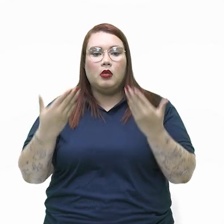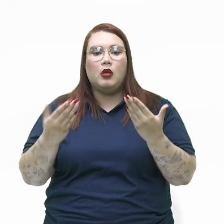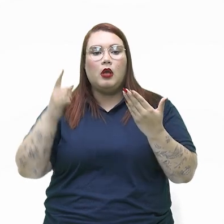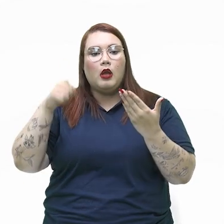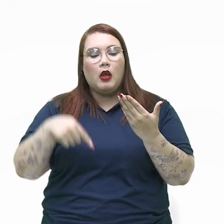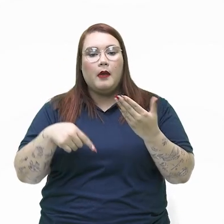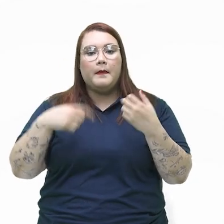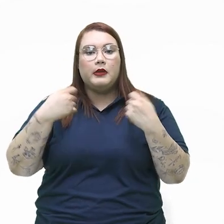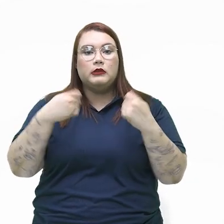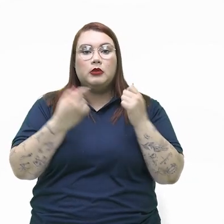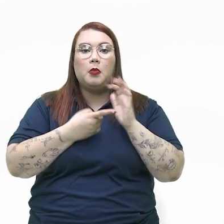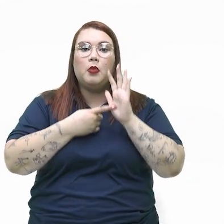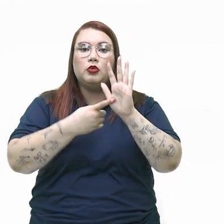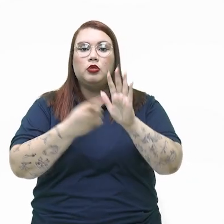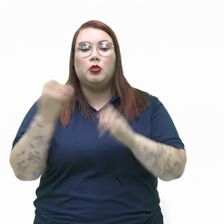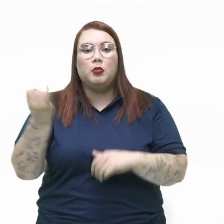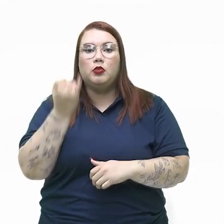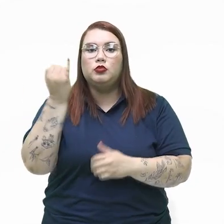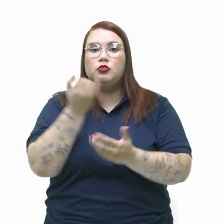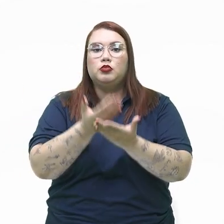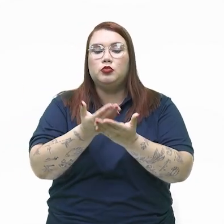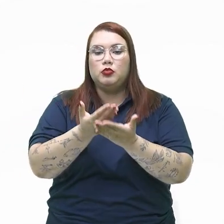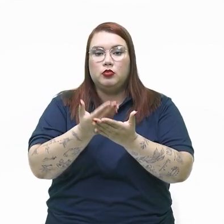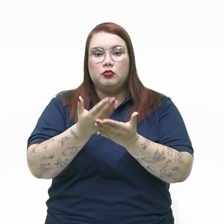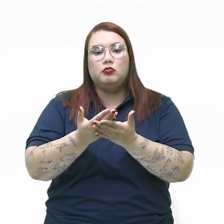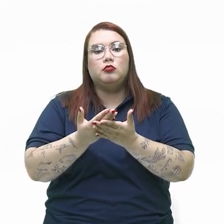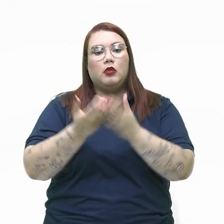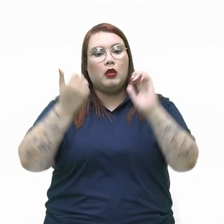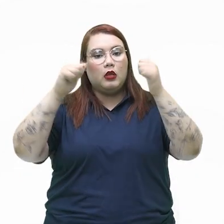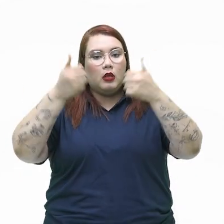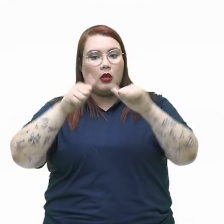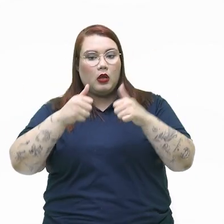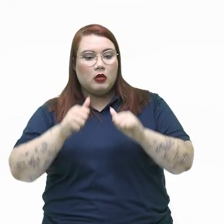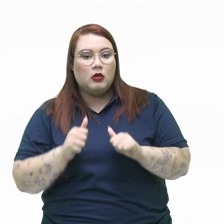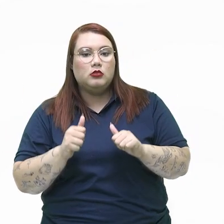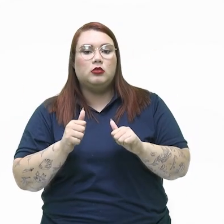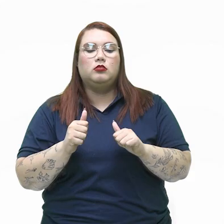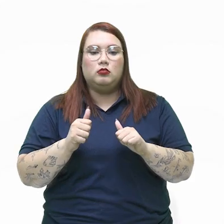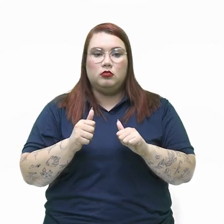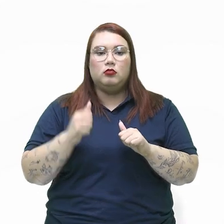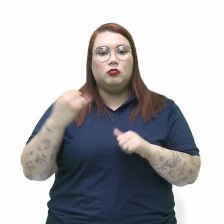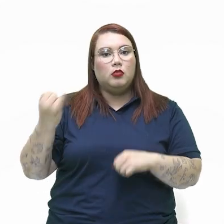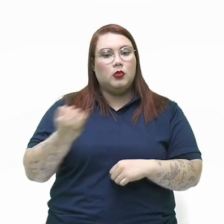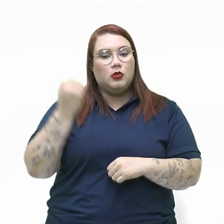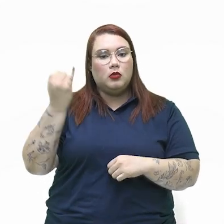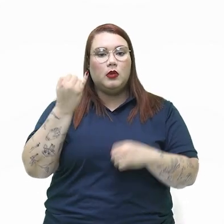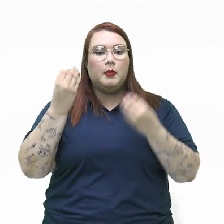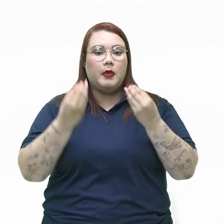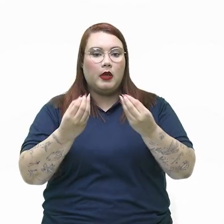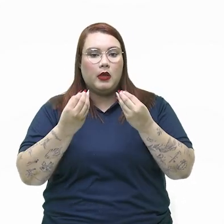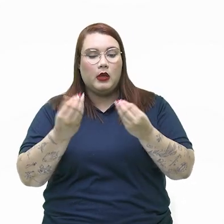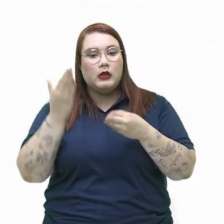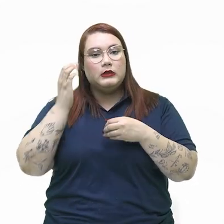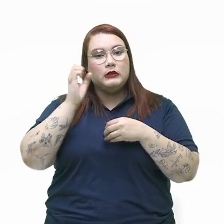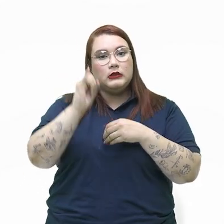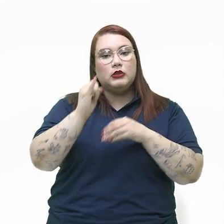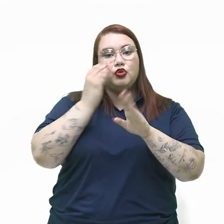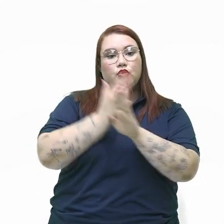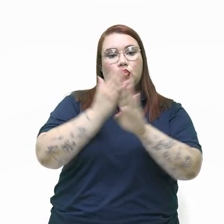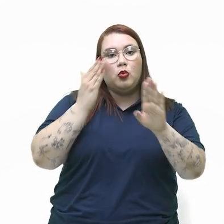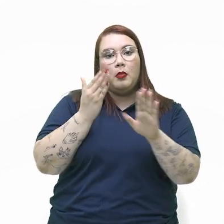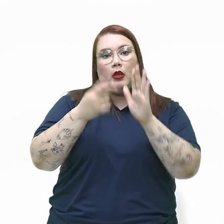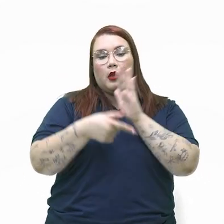uma sinalização da importância desse estudo. Analisar o cariótipo ele vai ser essencial para confirmar as